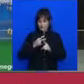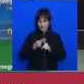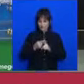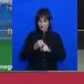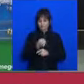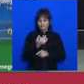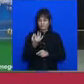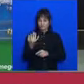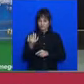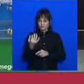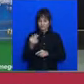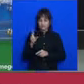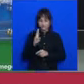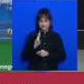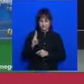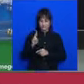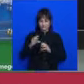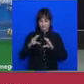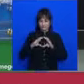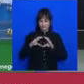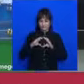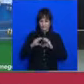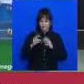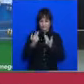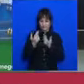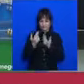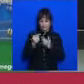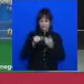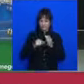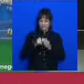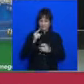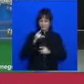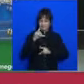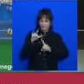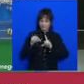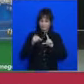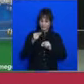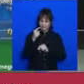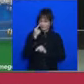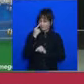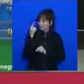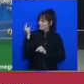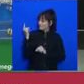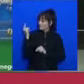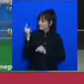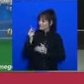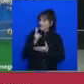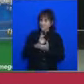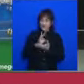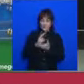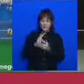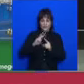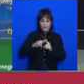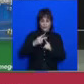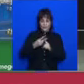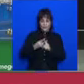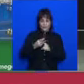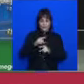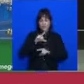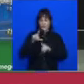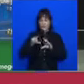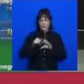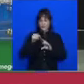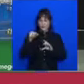que possui o mesmo universo de números do primeiro sorteio. Na sequência da dupla Sena, realizaremos aqui